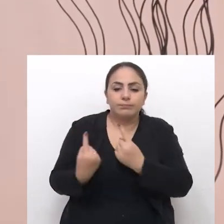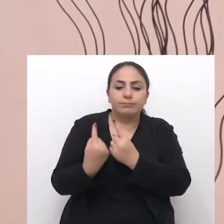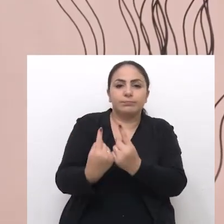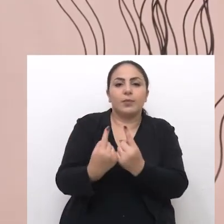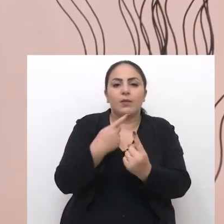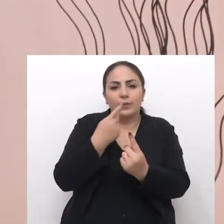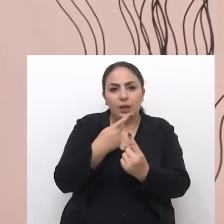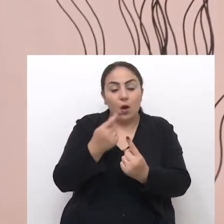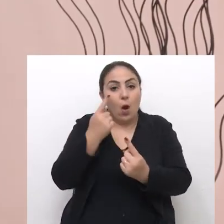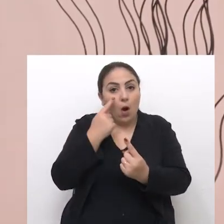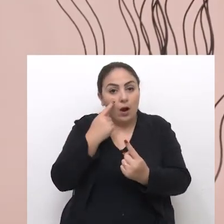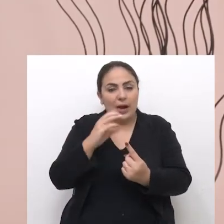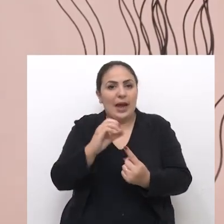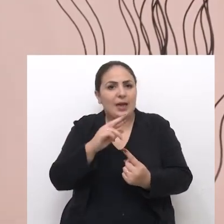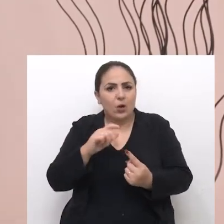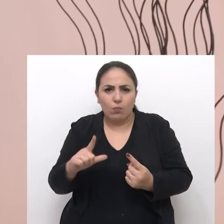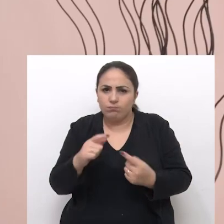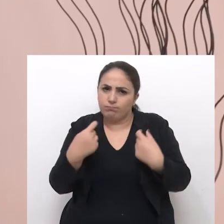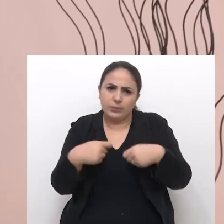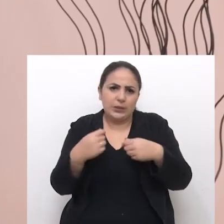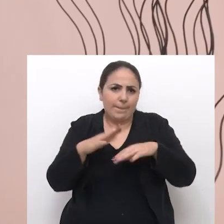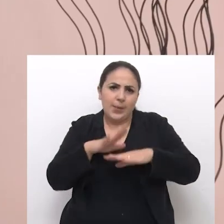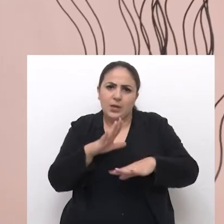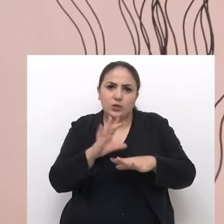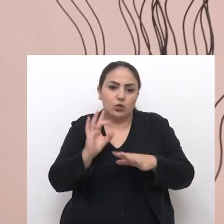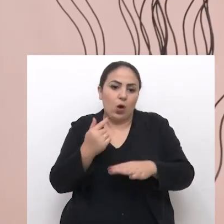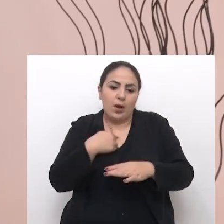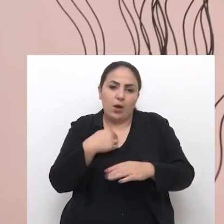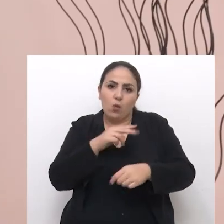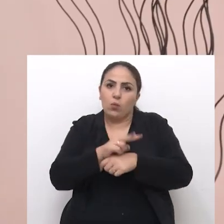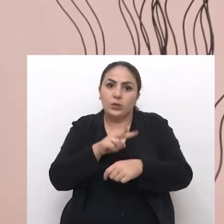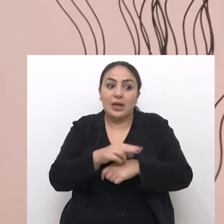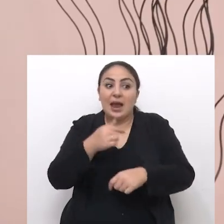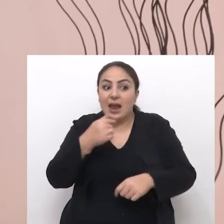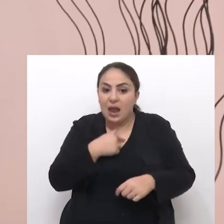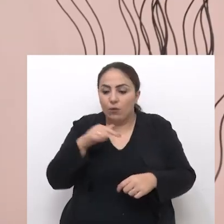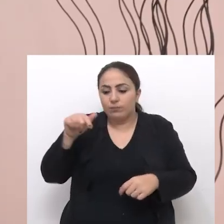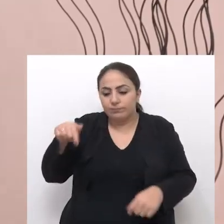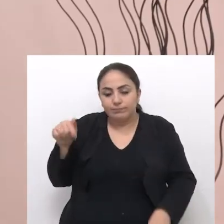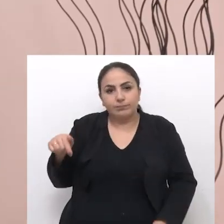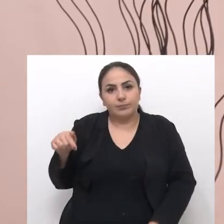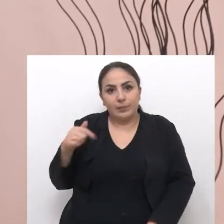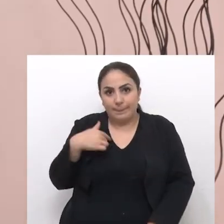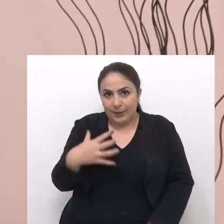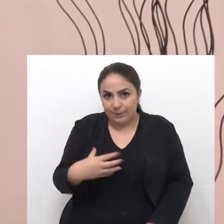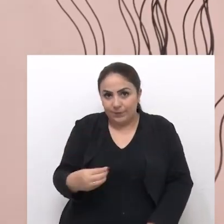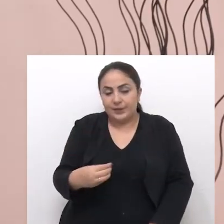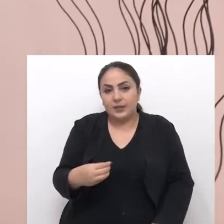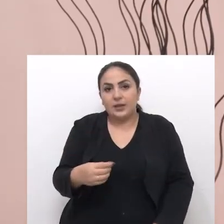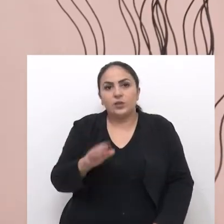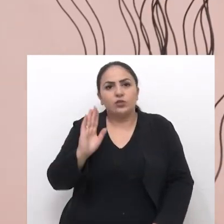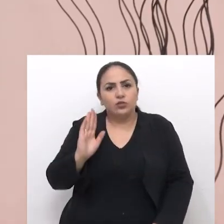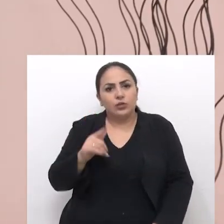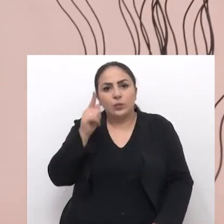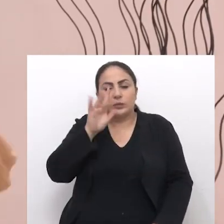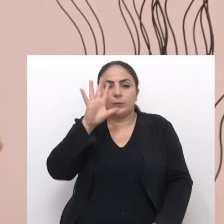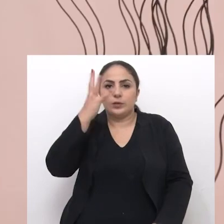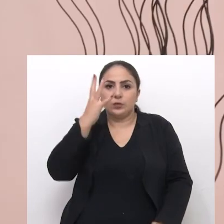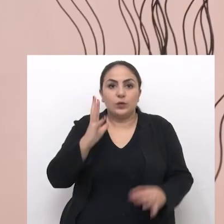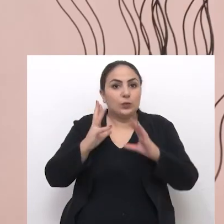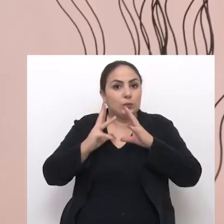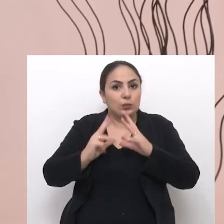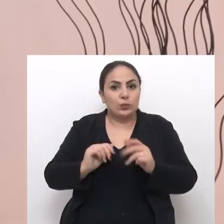juntas. E ela me disse assim, Carol, nem precisa mais da guarda só para mim, porque eu e a fulana, eu e a minha filha, já